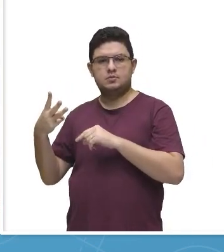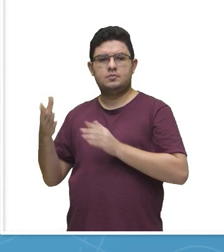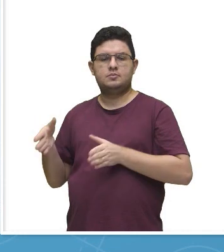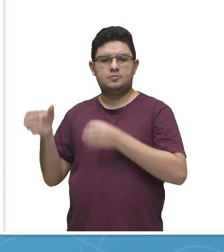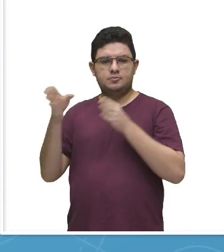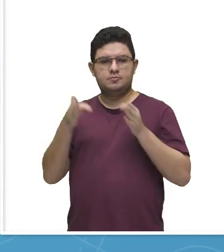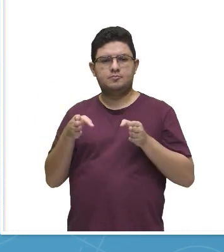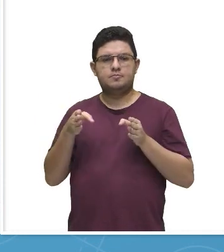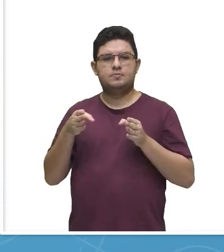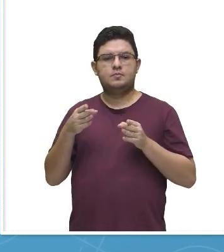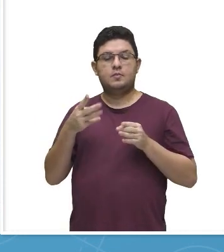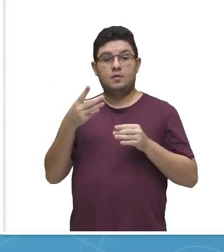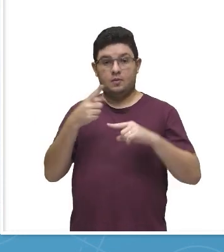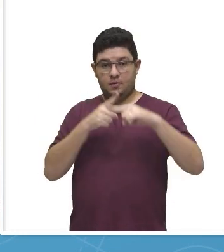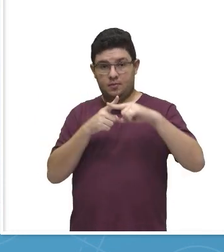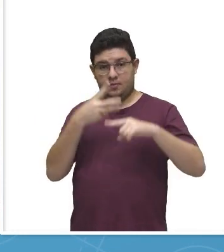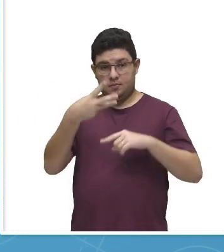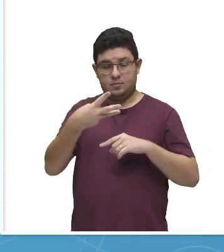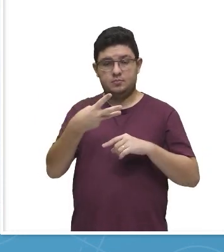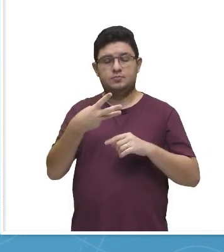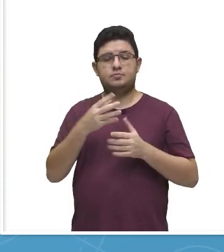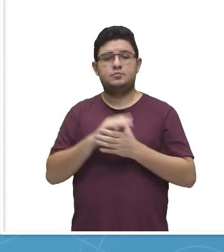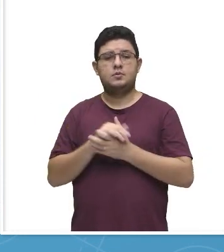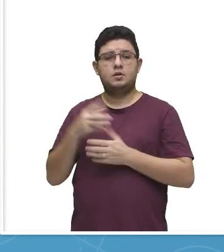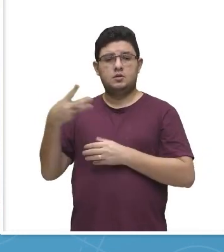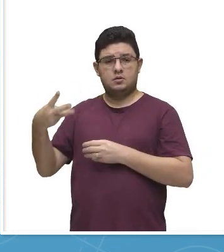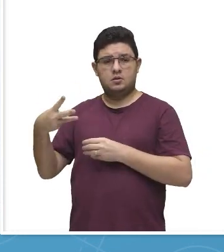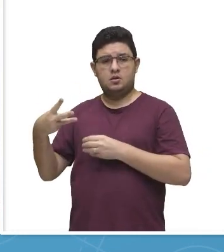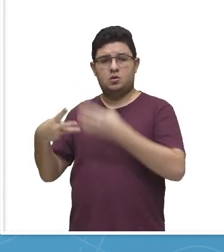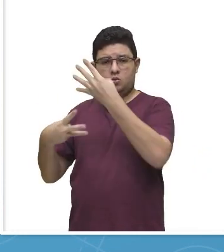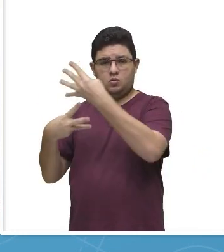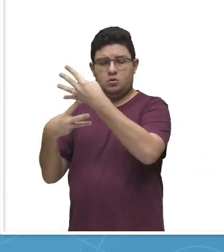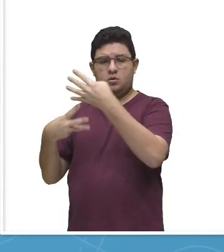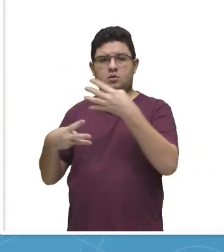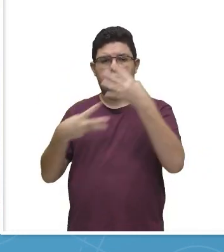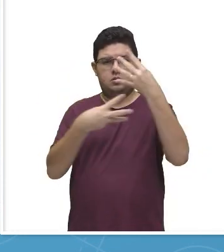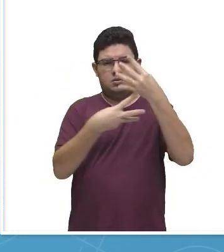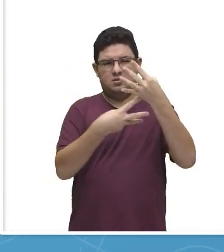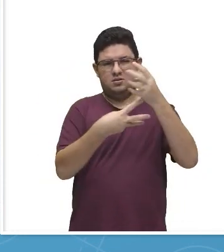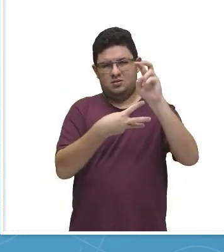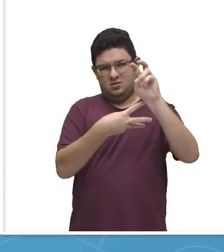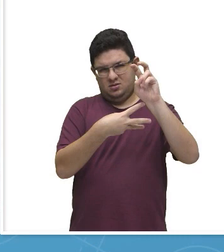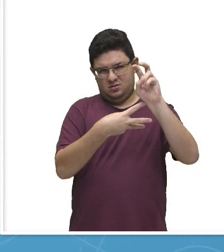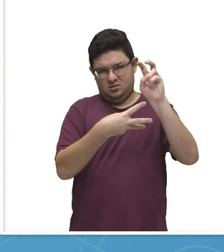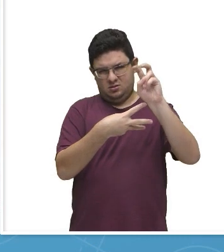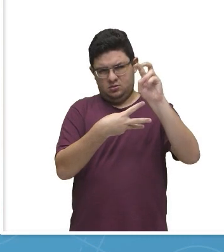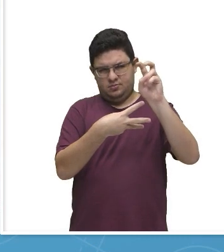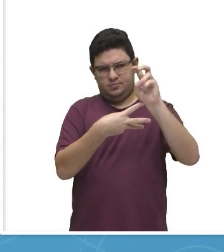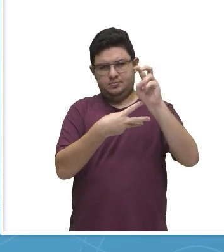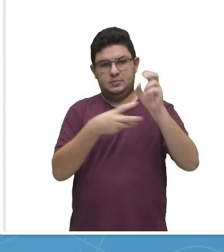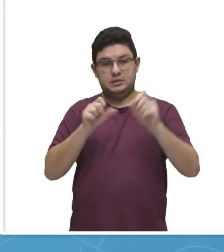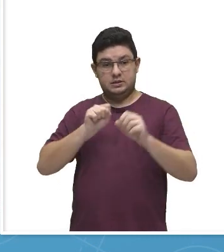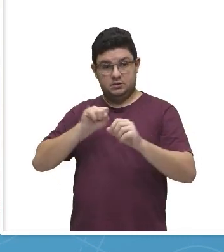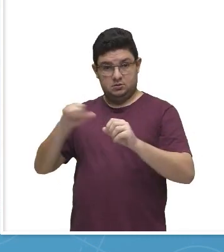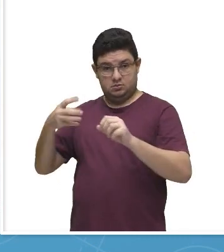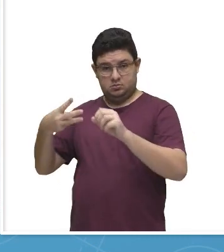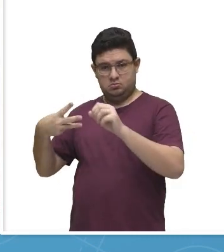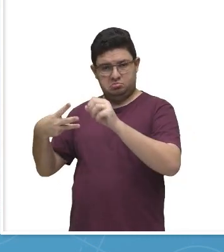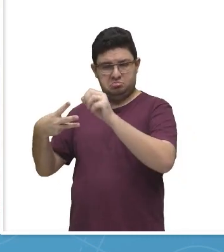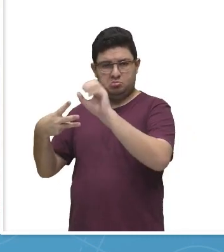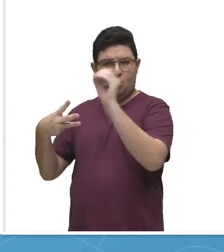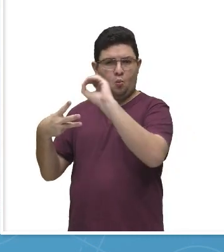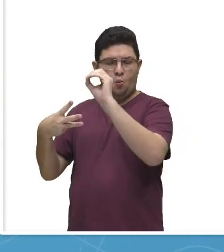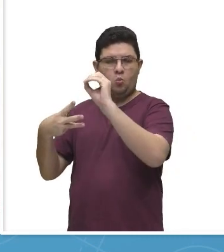multiplica mais 3 a quinta. Lembrando que se a base não tem expoente, o expoente imaginário dele é 1. Então, eu vou ter mais